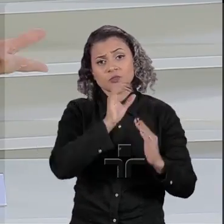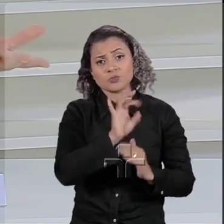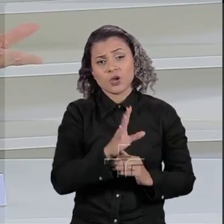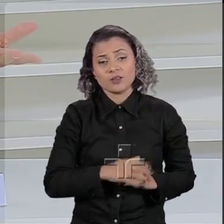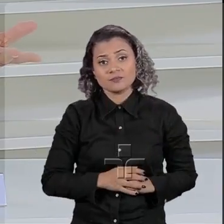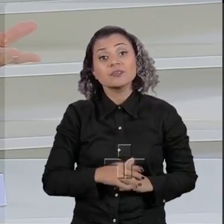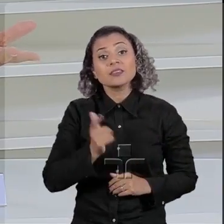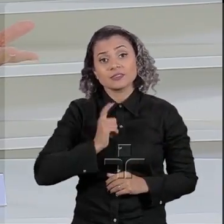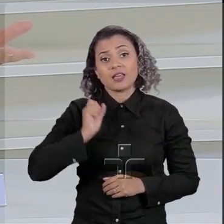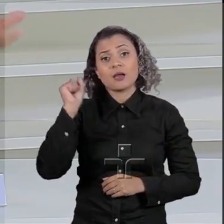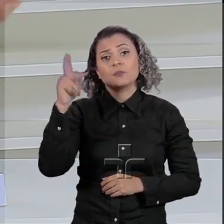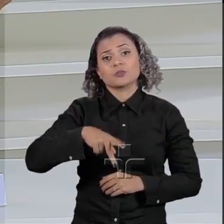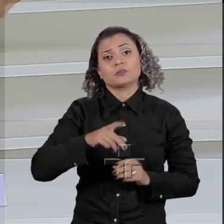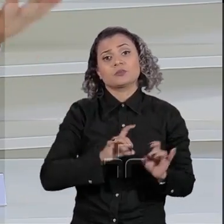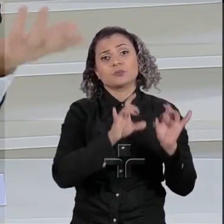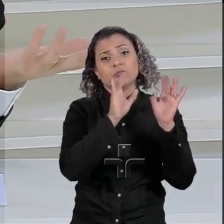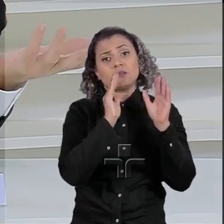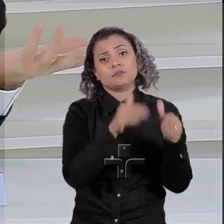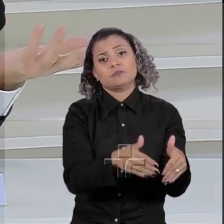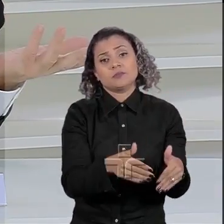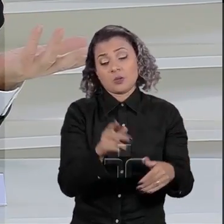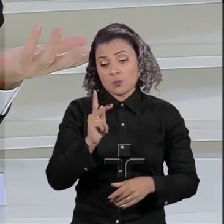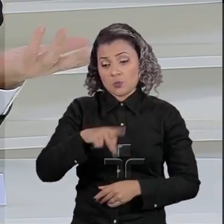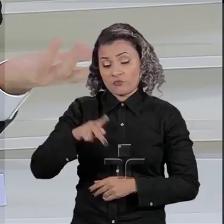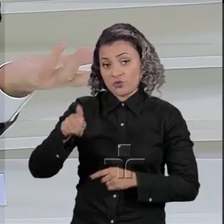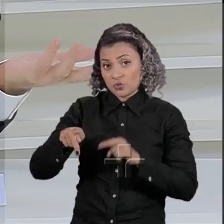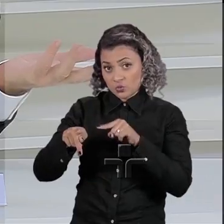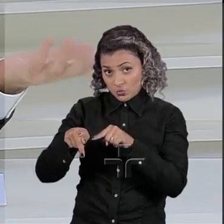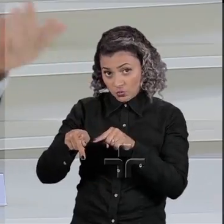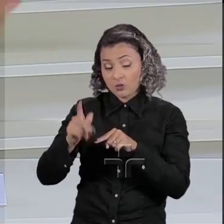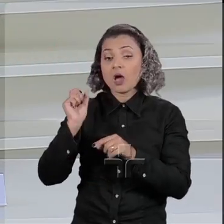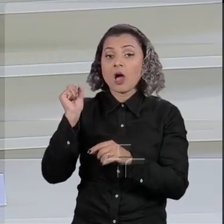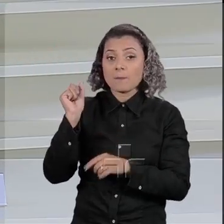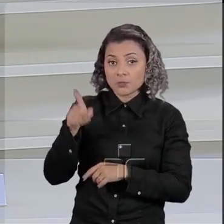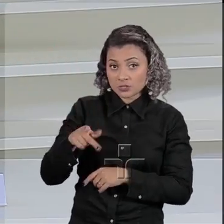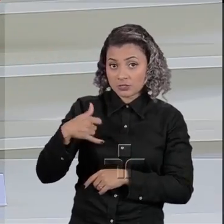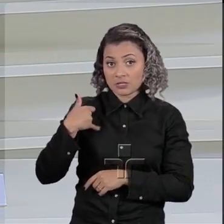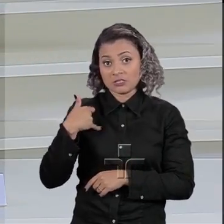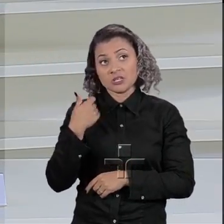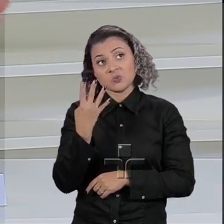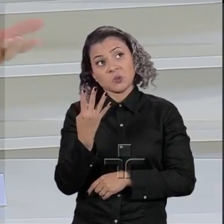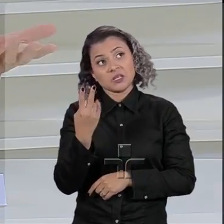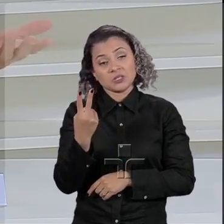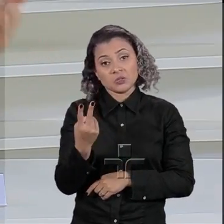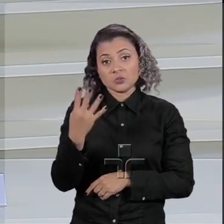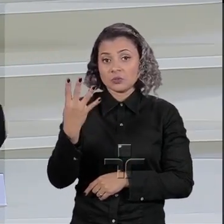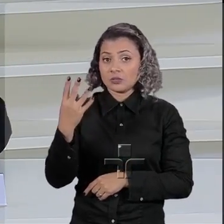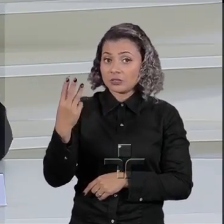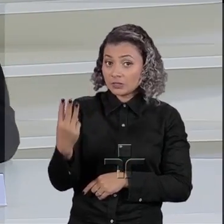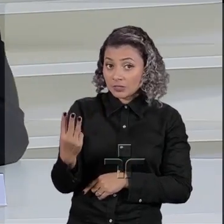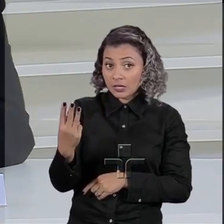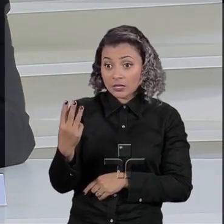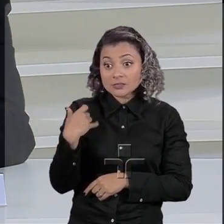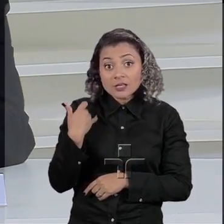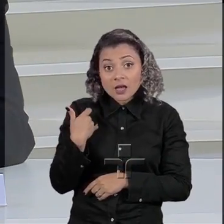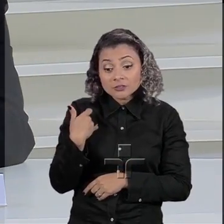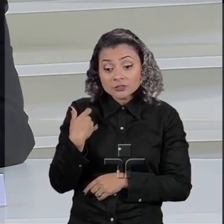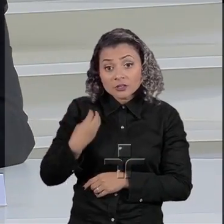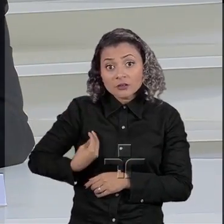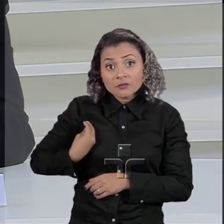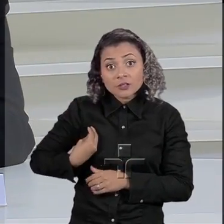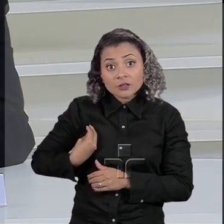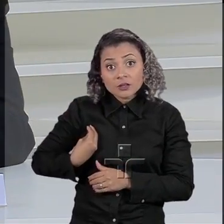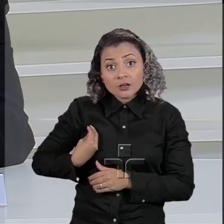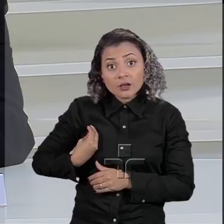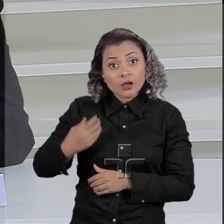com aposentadorias especiais. Professoras se aposentando com 42, 43 anos e vivendo